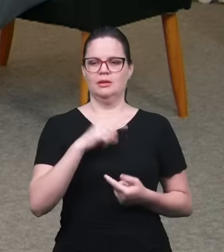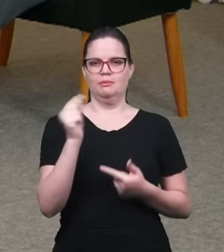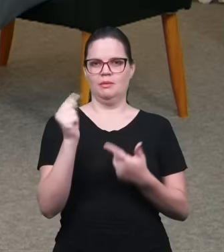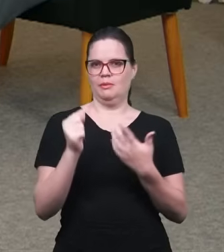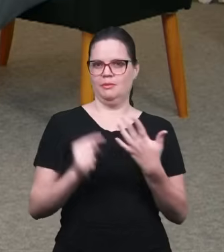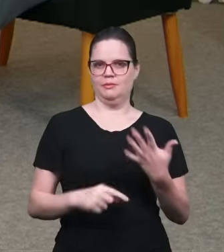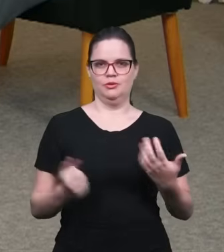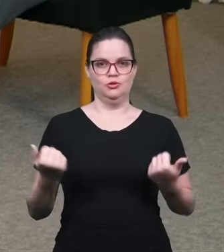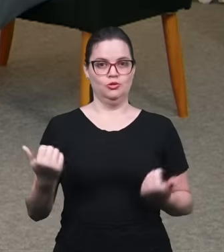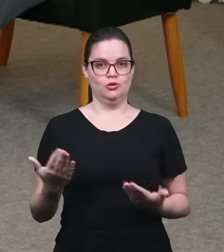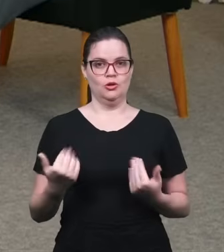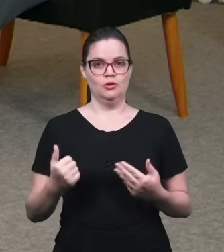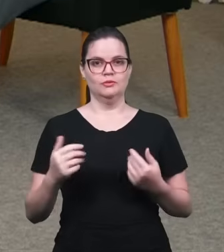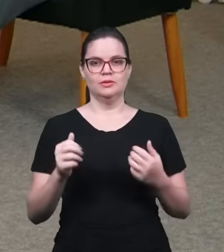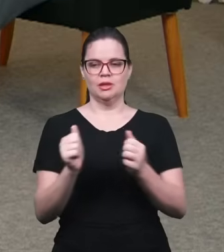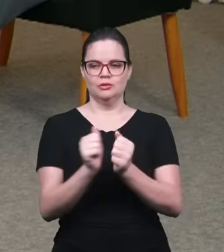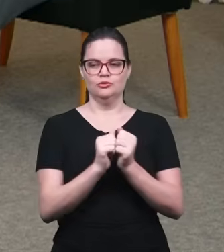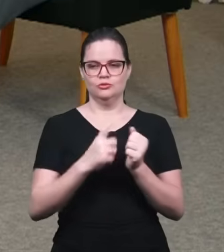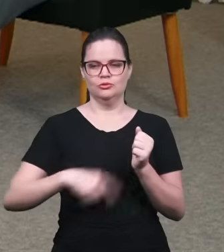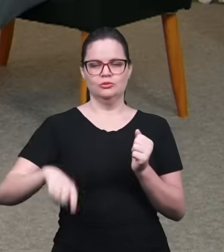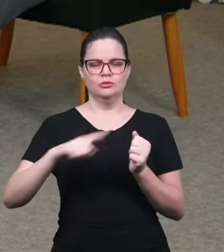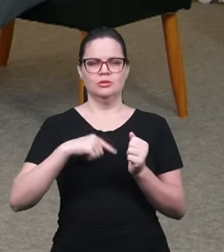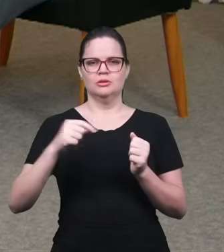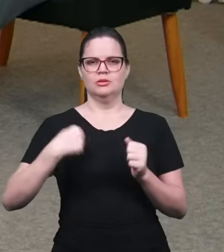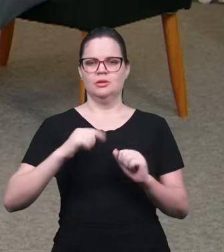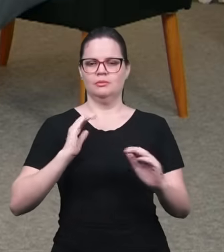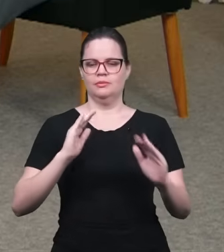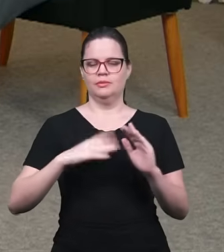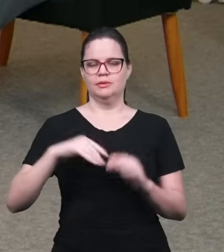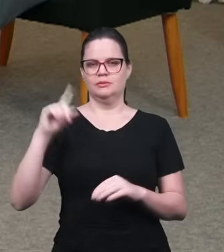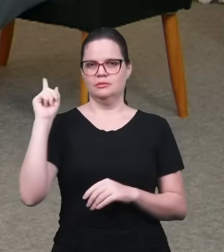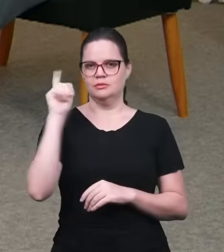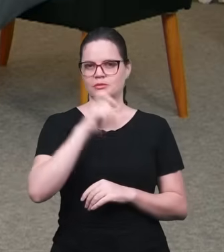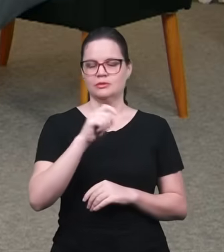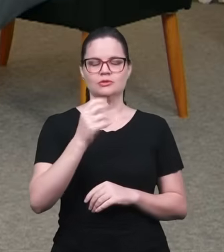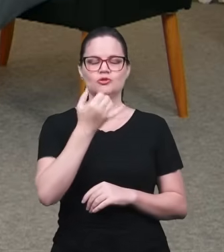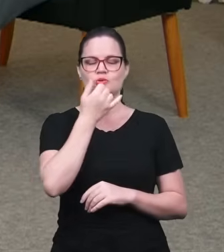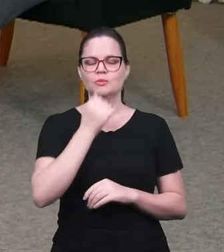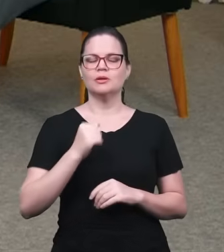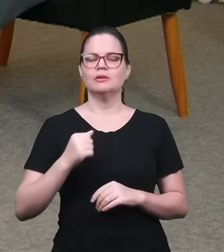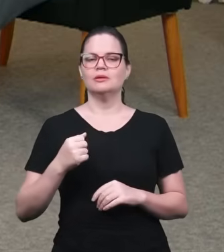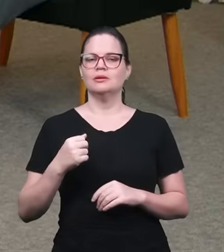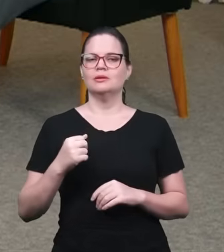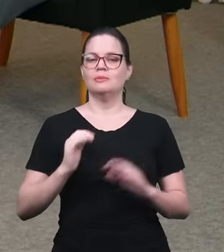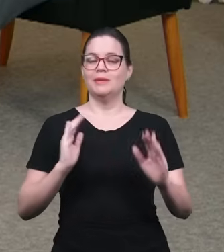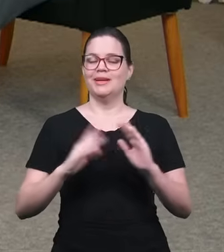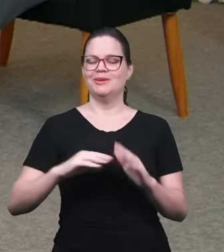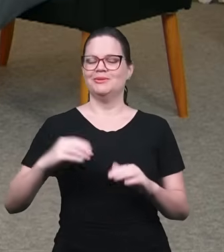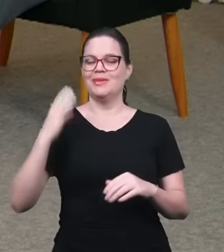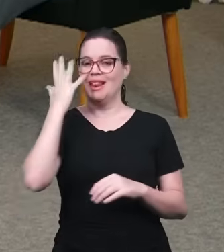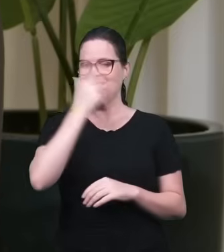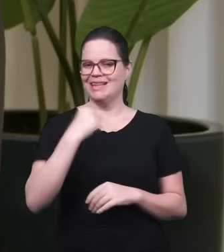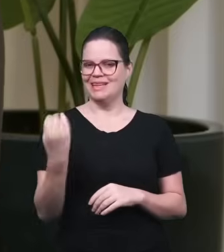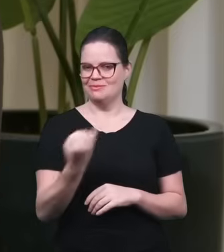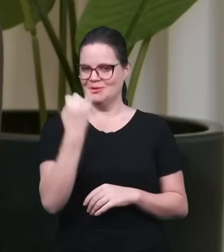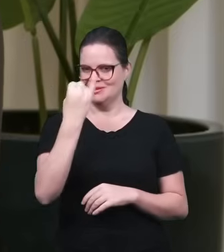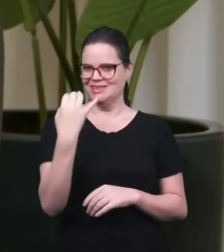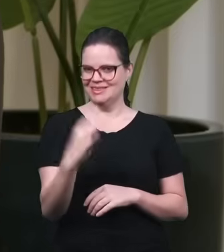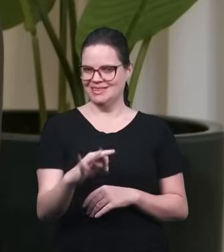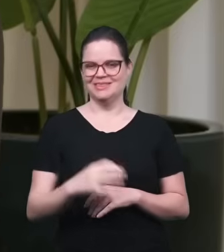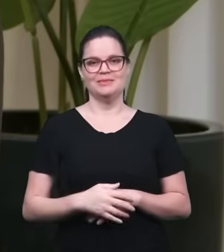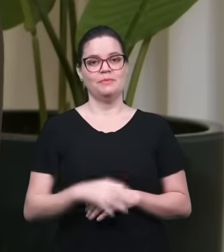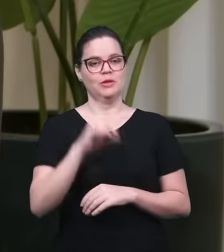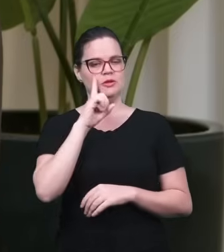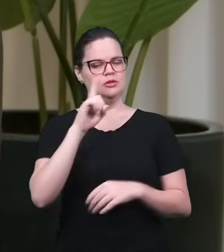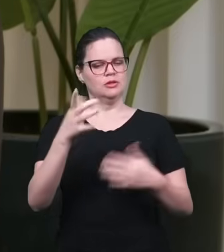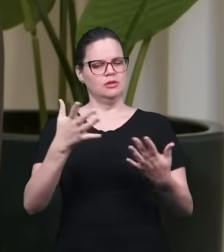acompanham e é uma fase muito importante e linda, né? Onde Deus quer realmente se revelar.